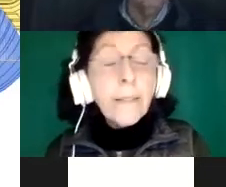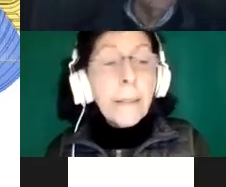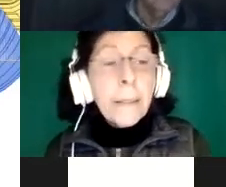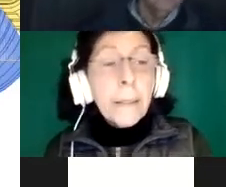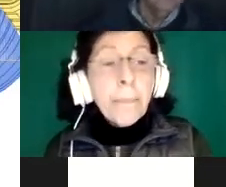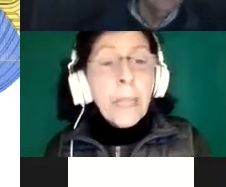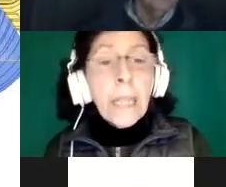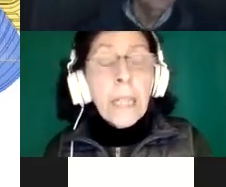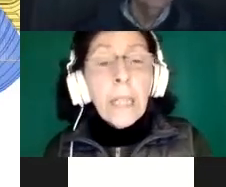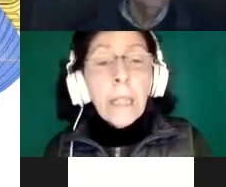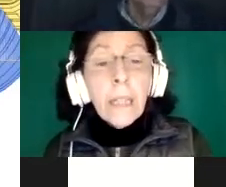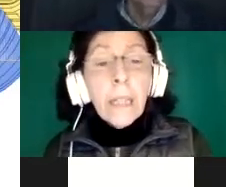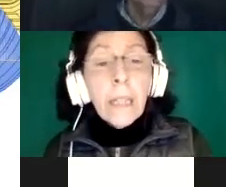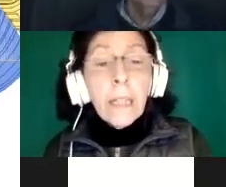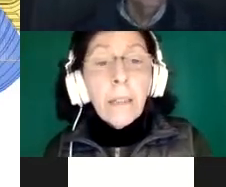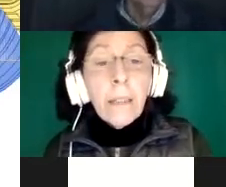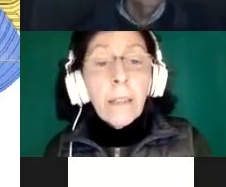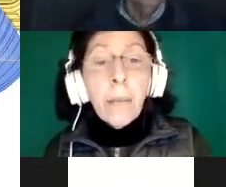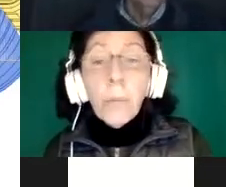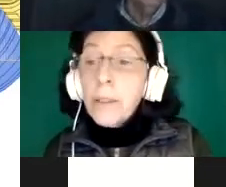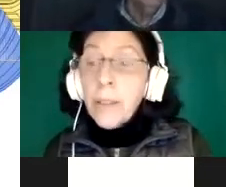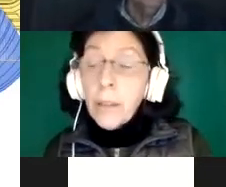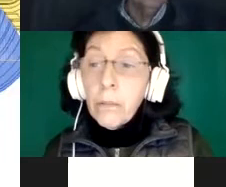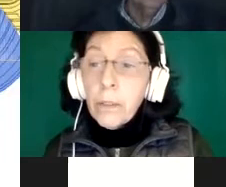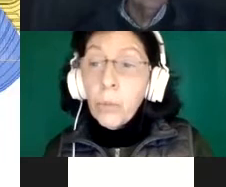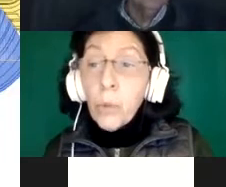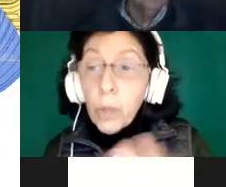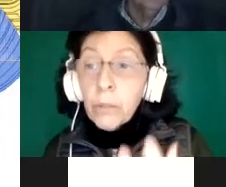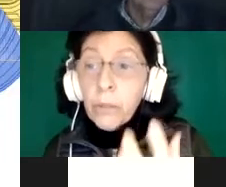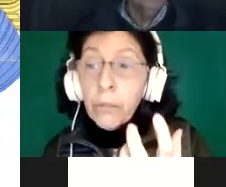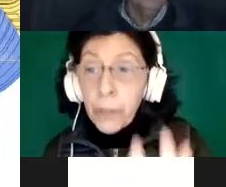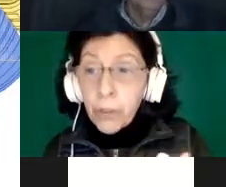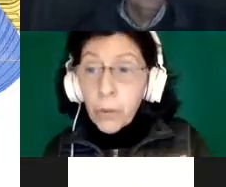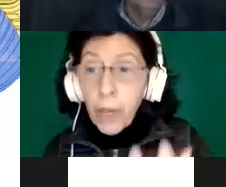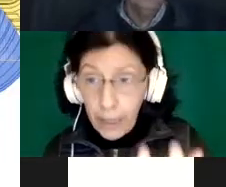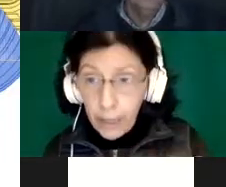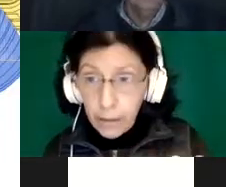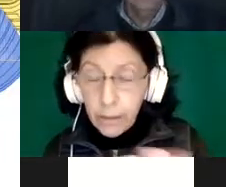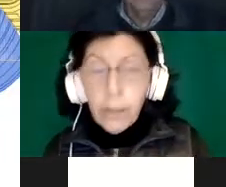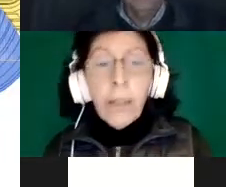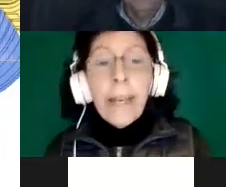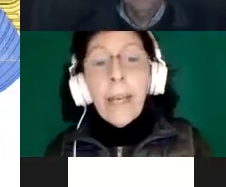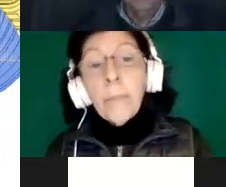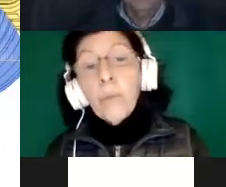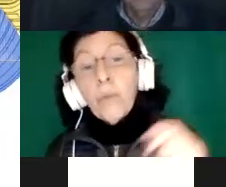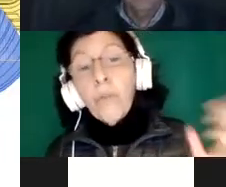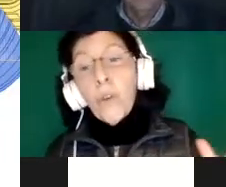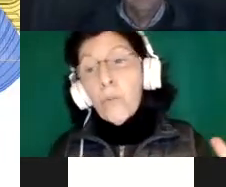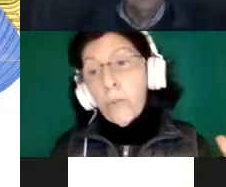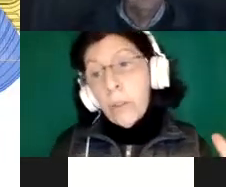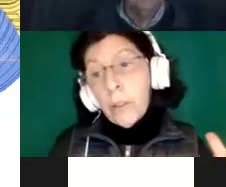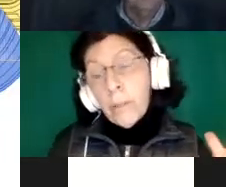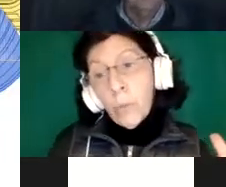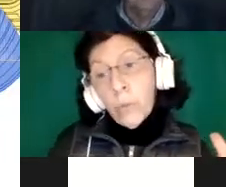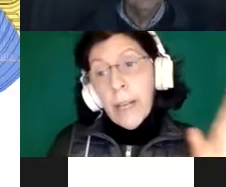evidente, e a modelação, o modelo físico é porque o